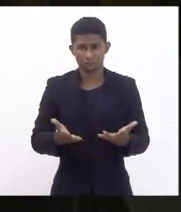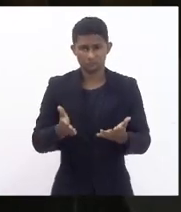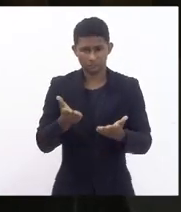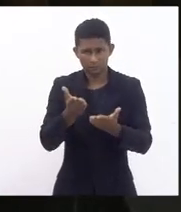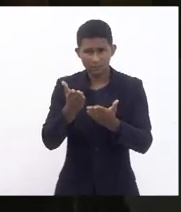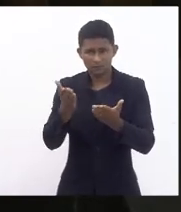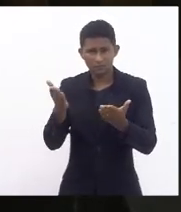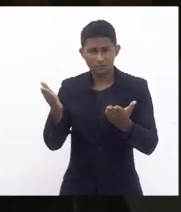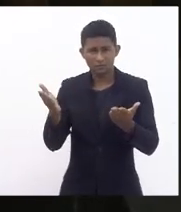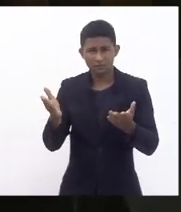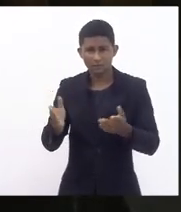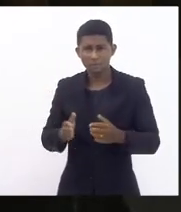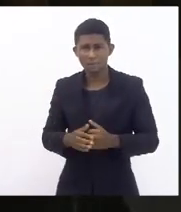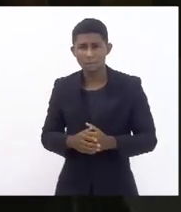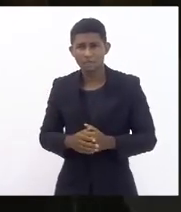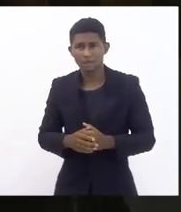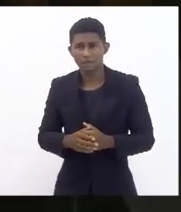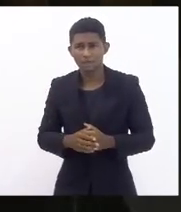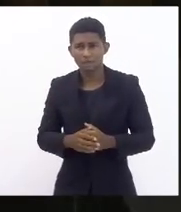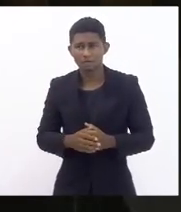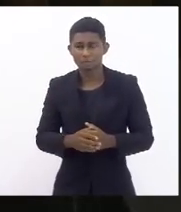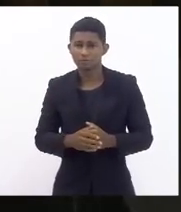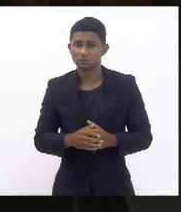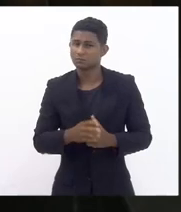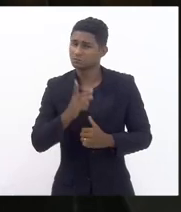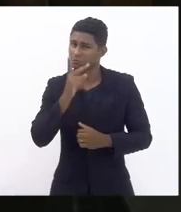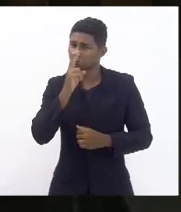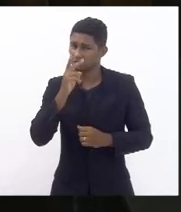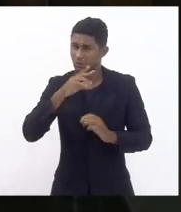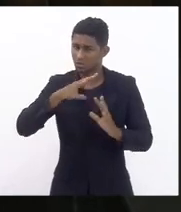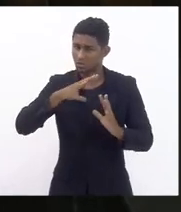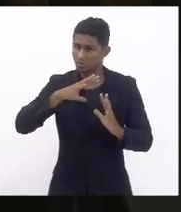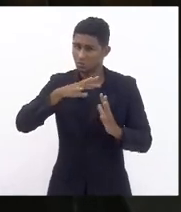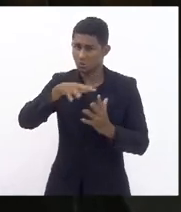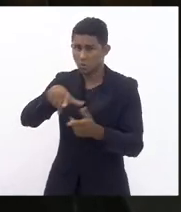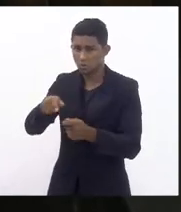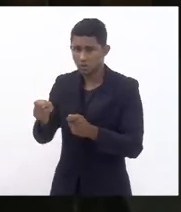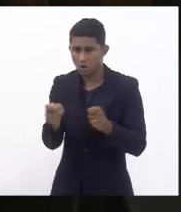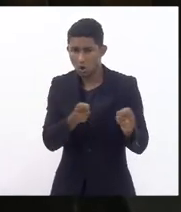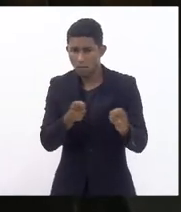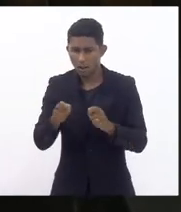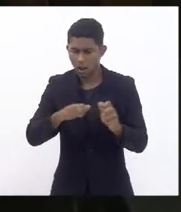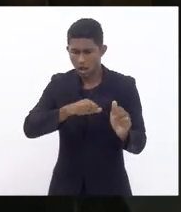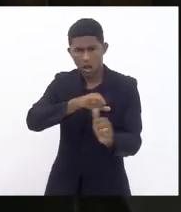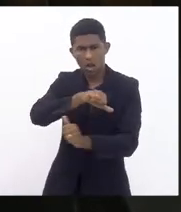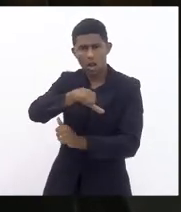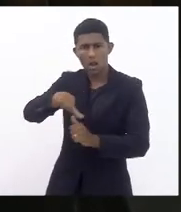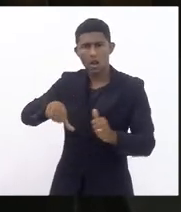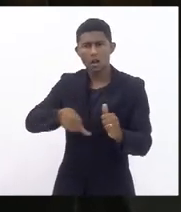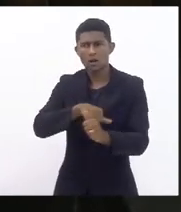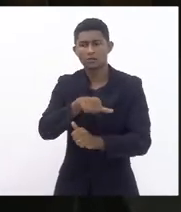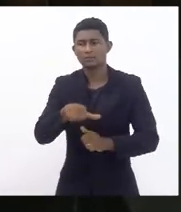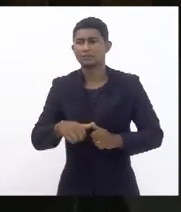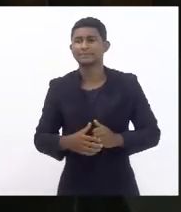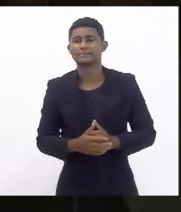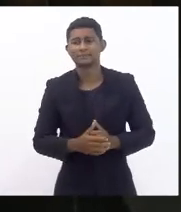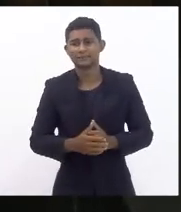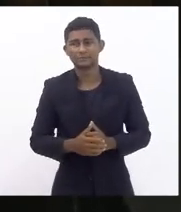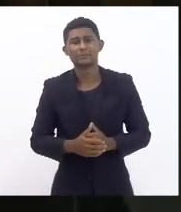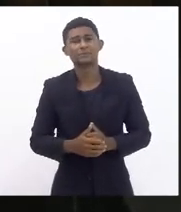promovendo com uma nova feição na economia mundial, teria que ser